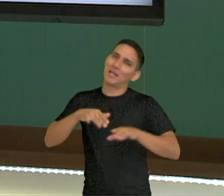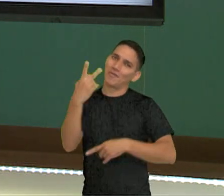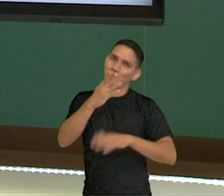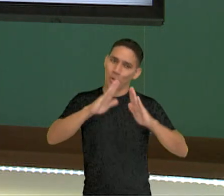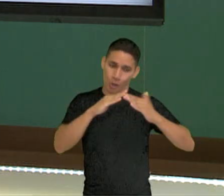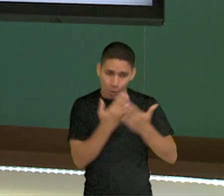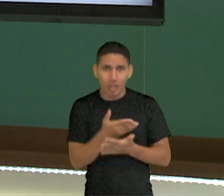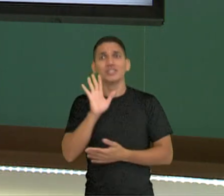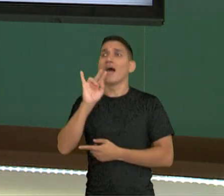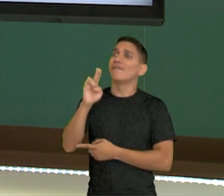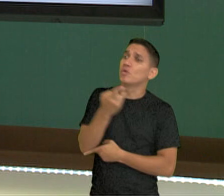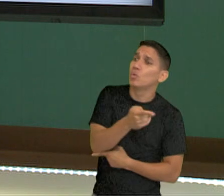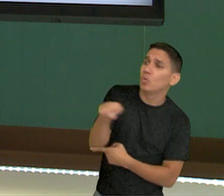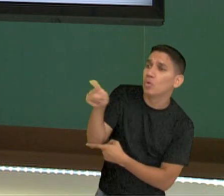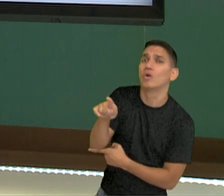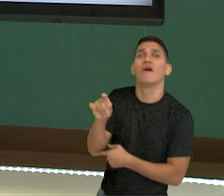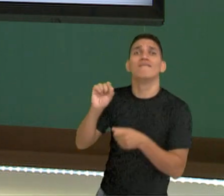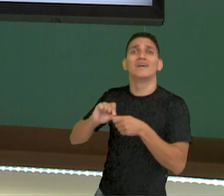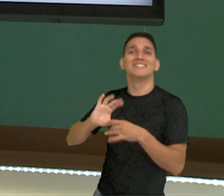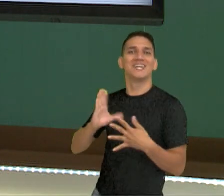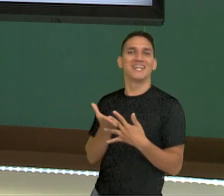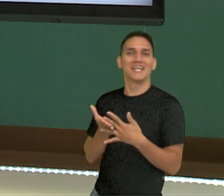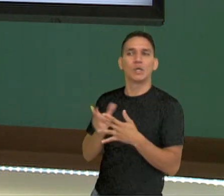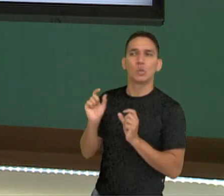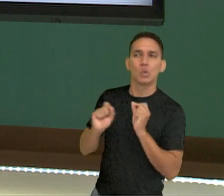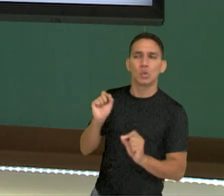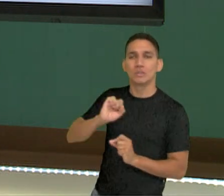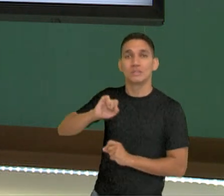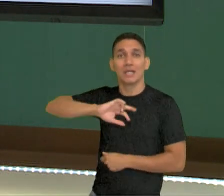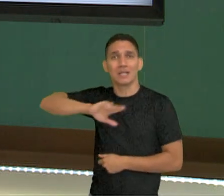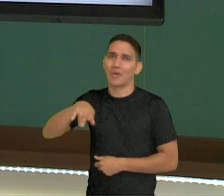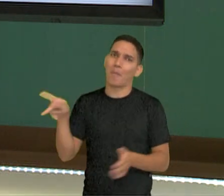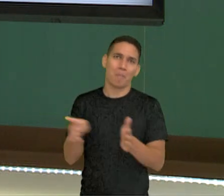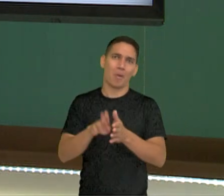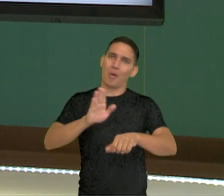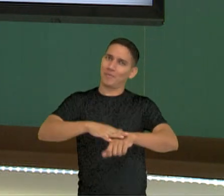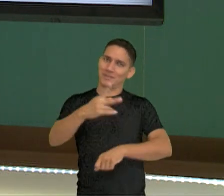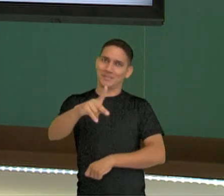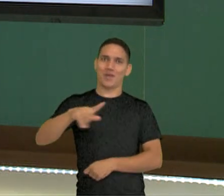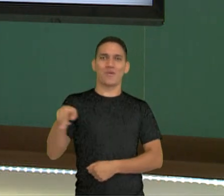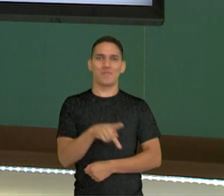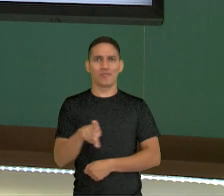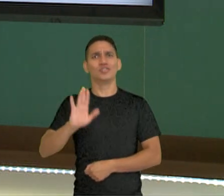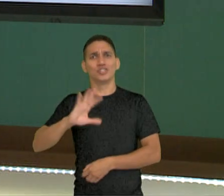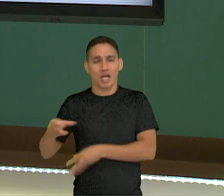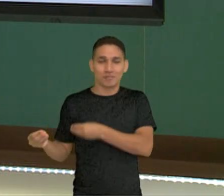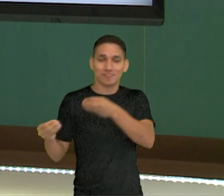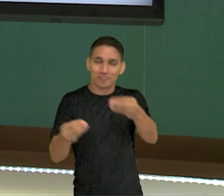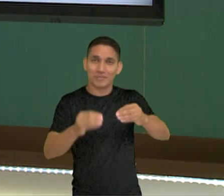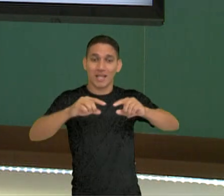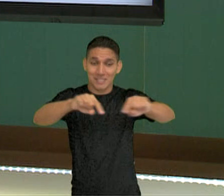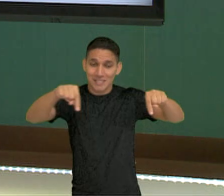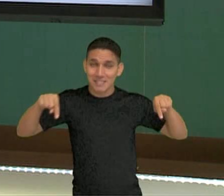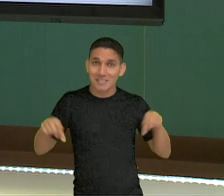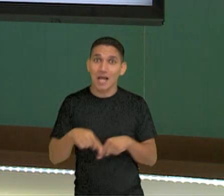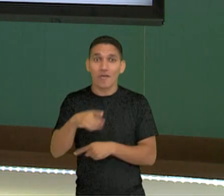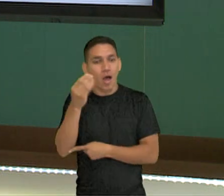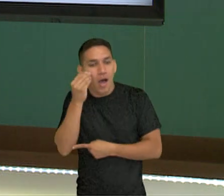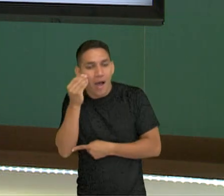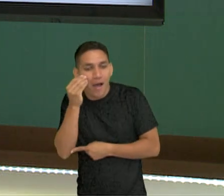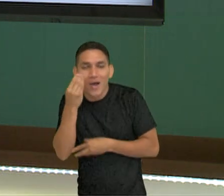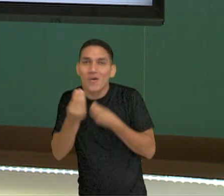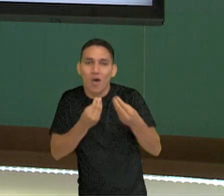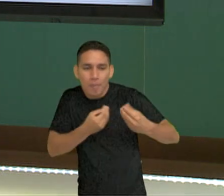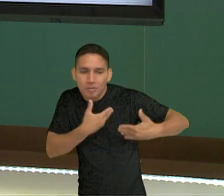já presenciou alguém fazendo isso no intervalo senão mesmo seu professor levou para a sala de aula para você a experimentar